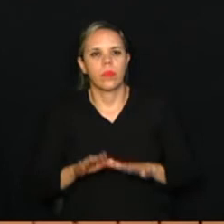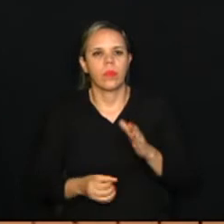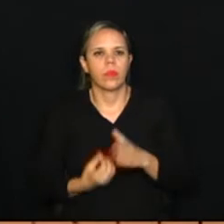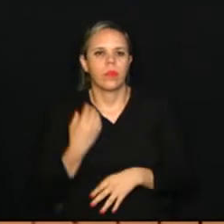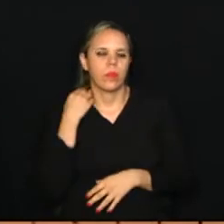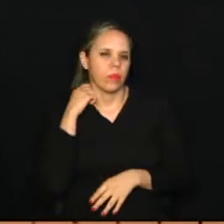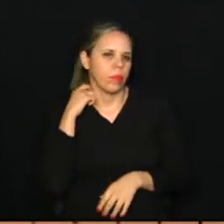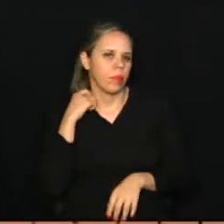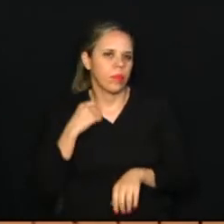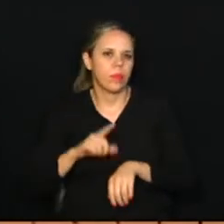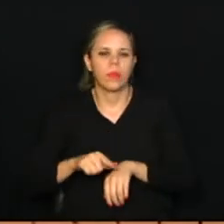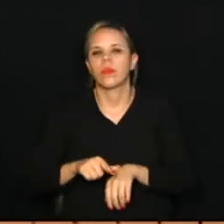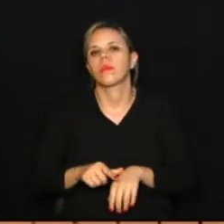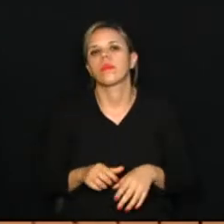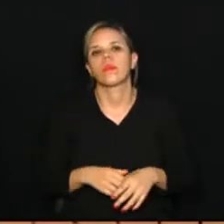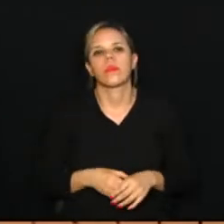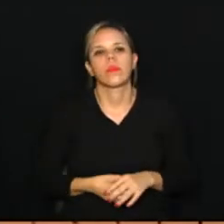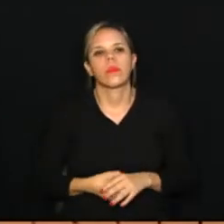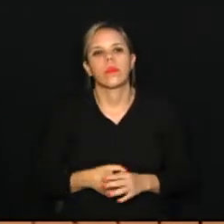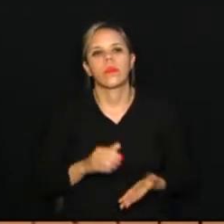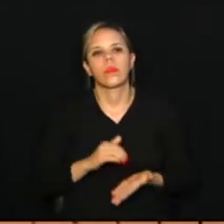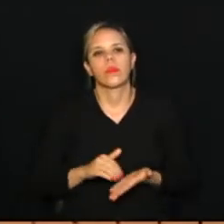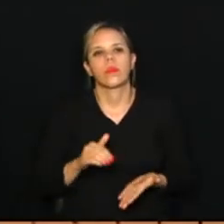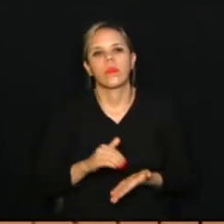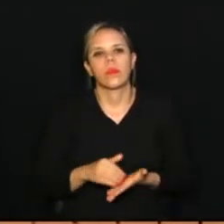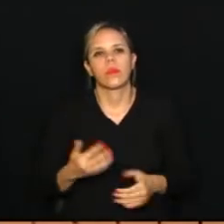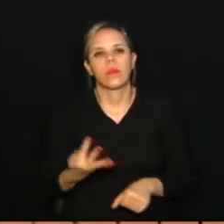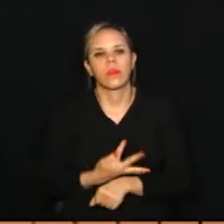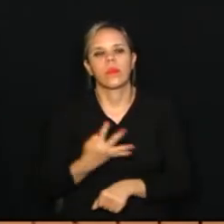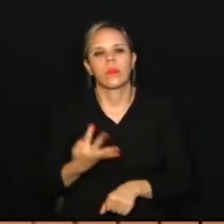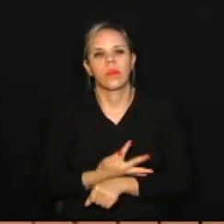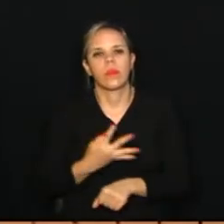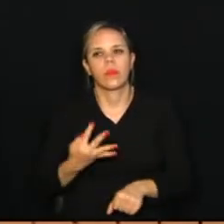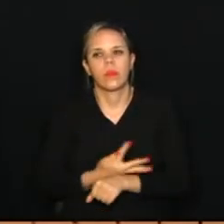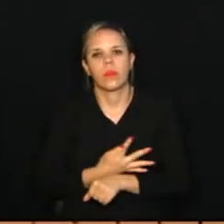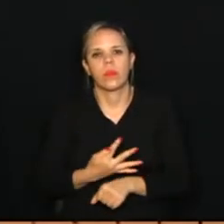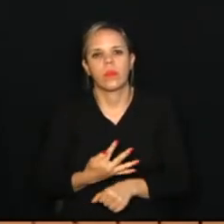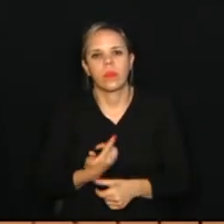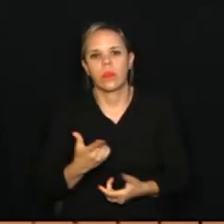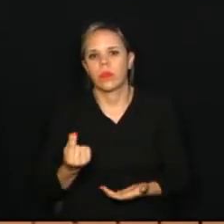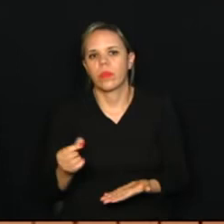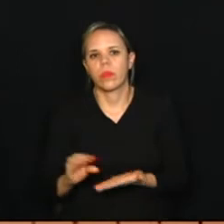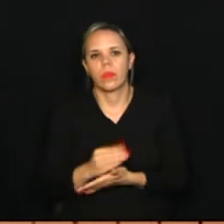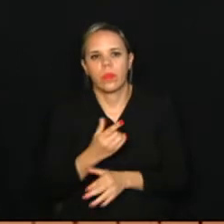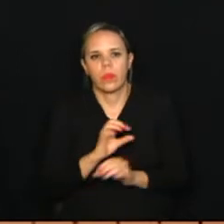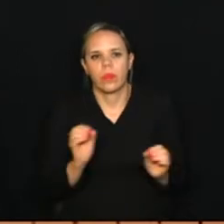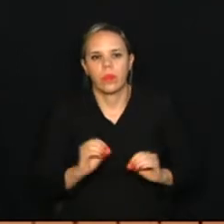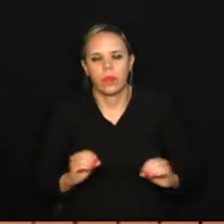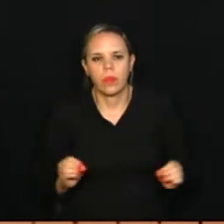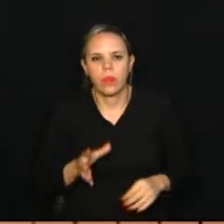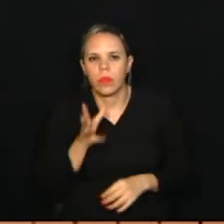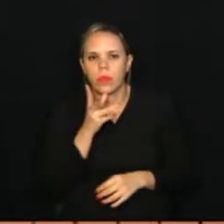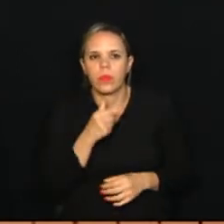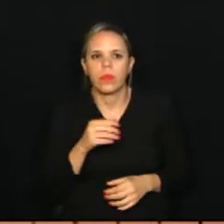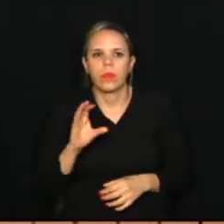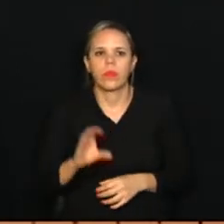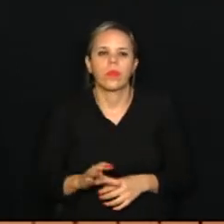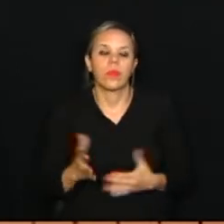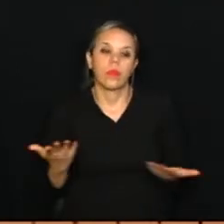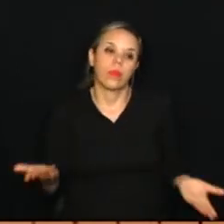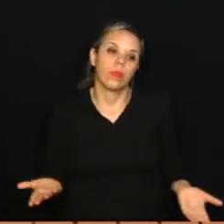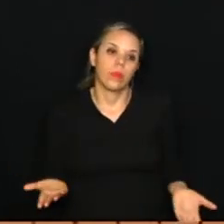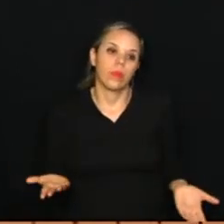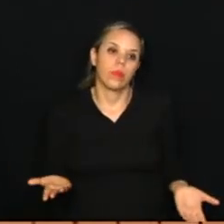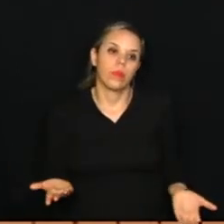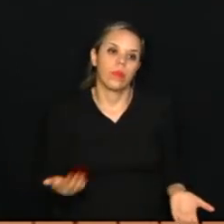um atraso, né? A secretaria está sobrecarregada, está sem recurso, o negócio está demorando, o cidadão, opa, peraí, o negócio